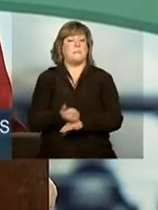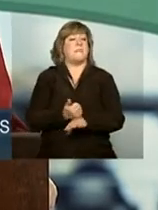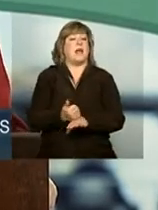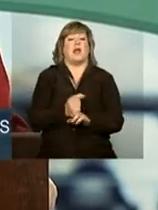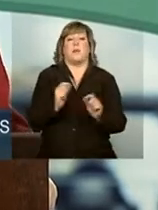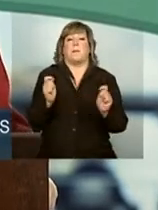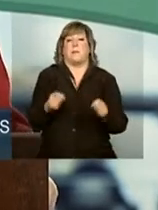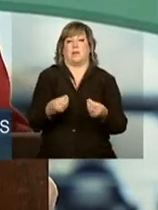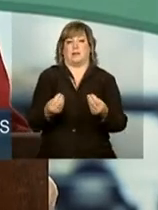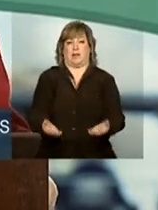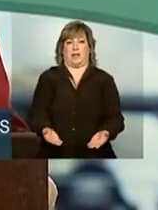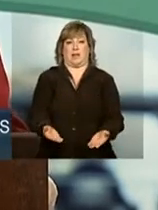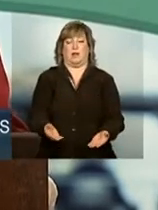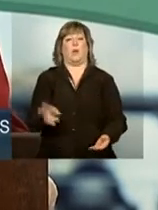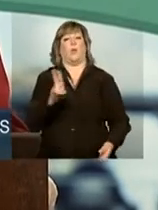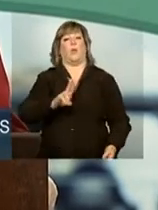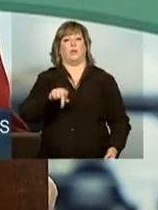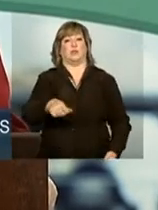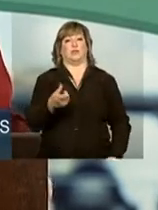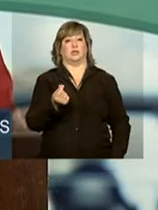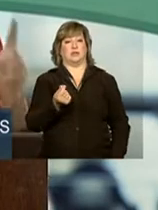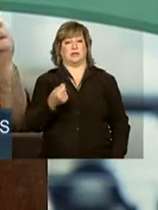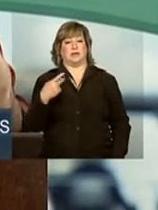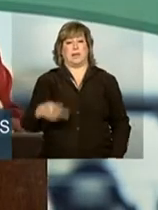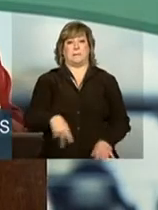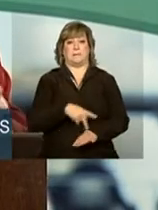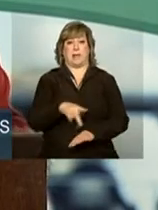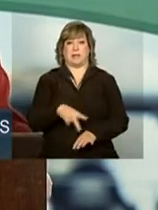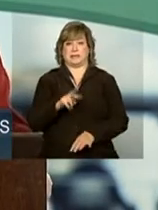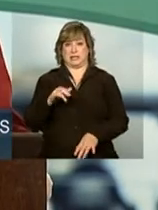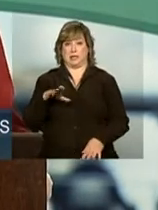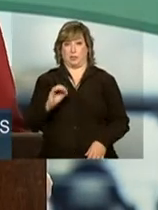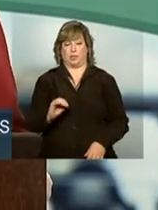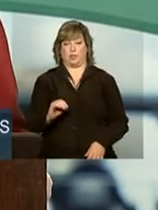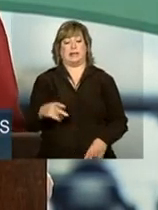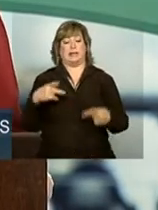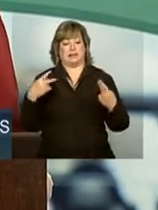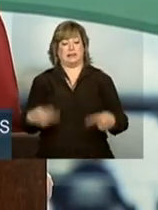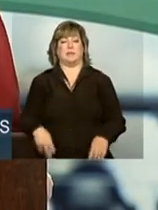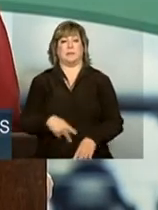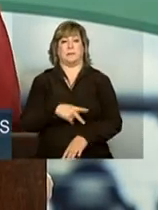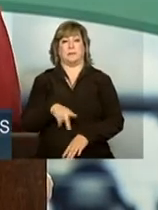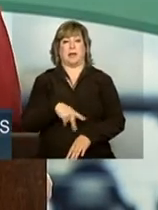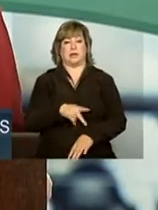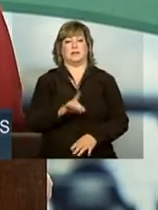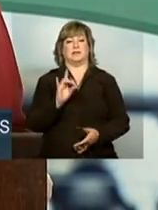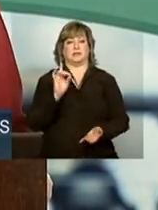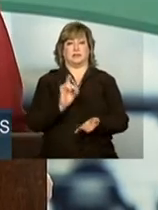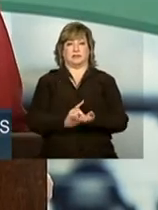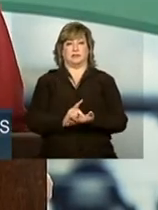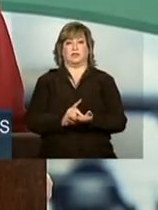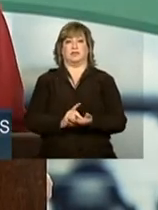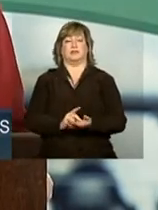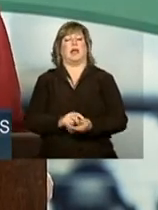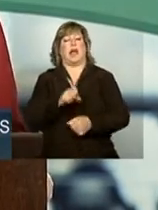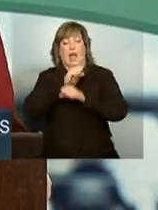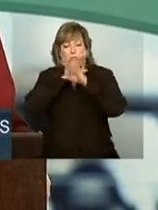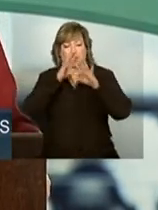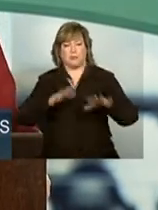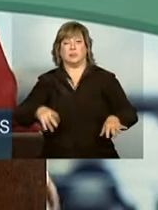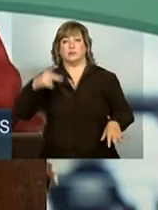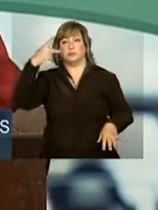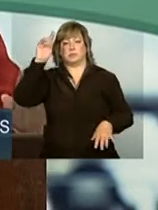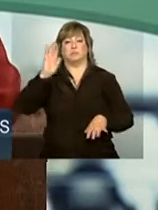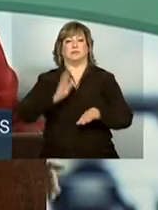dar. E utilizar o recurso desse país rico, desse país que, de fato, foi abençoado por